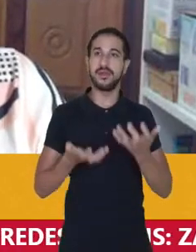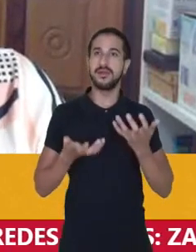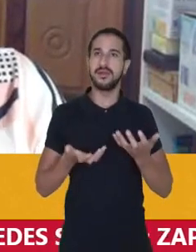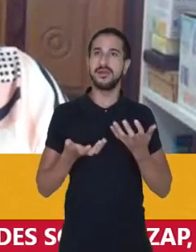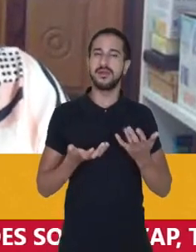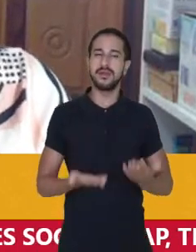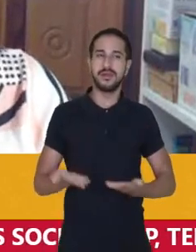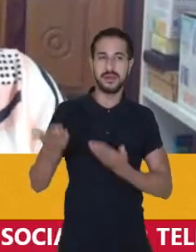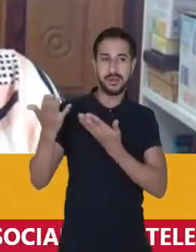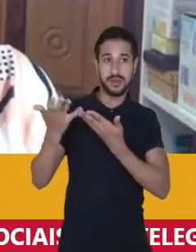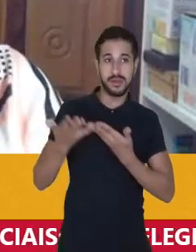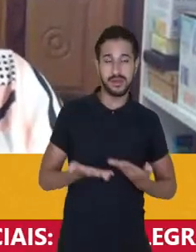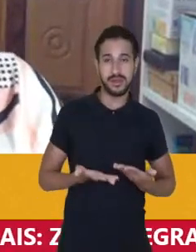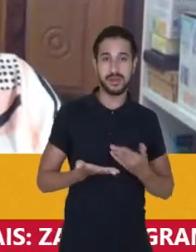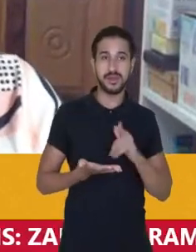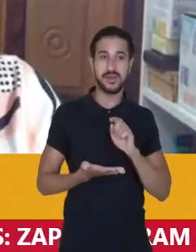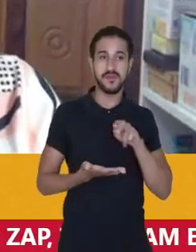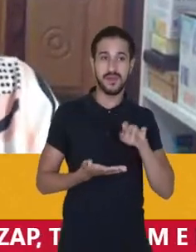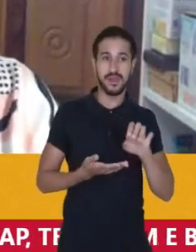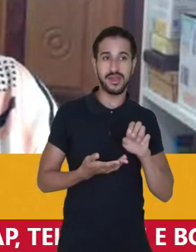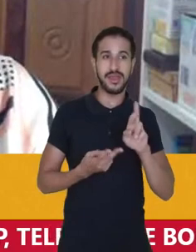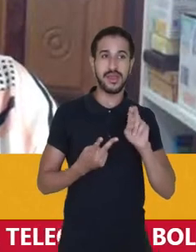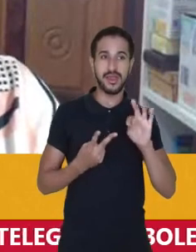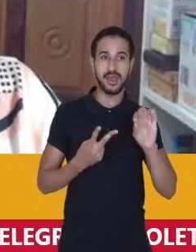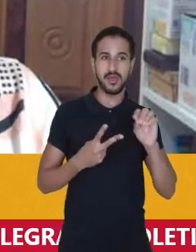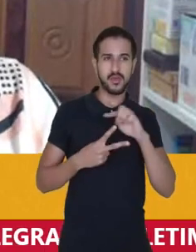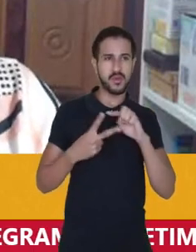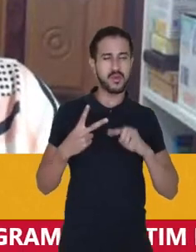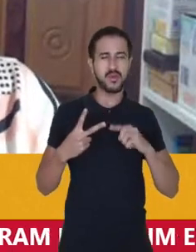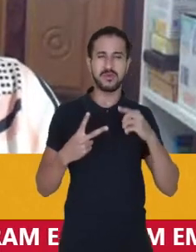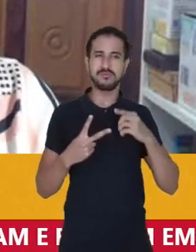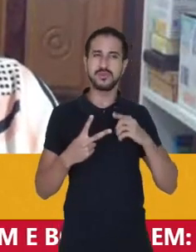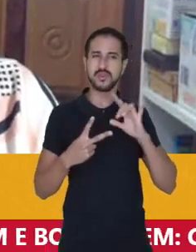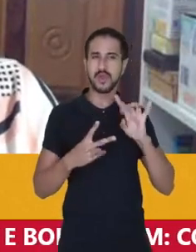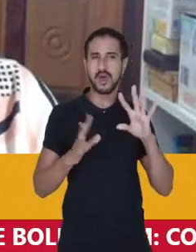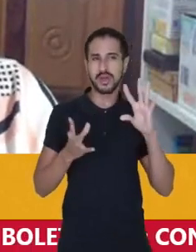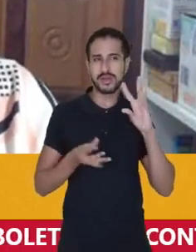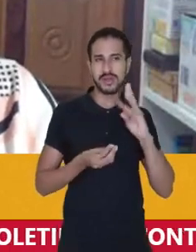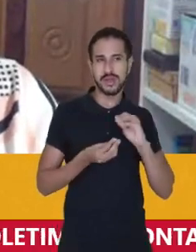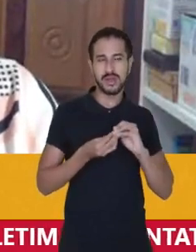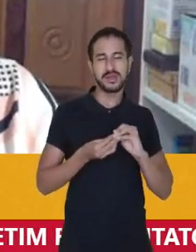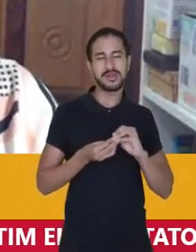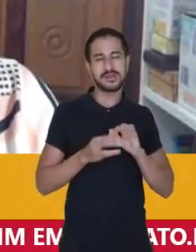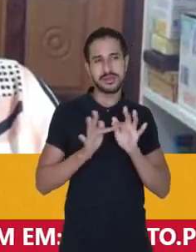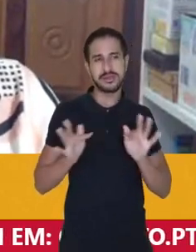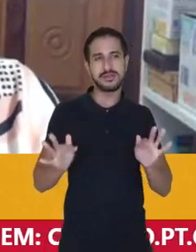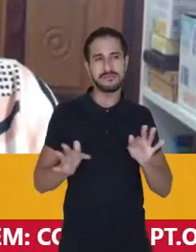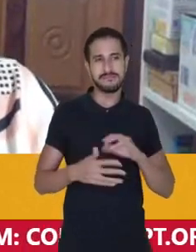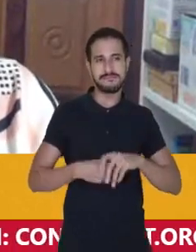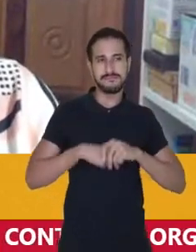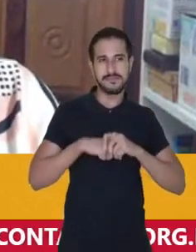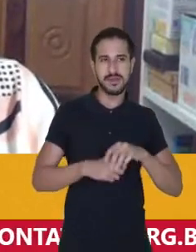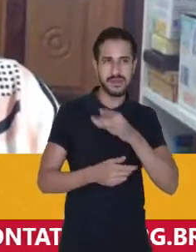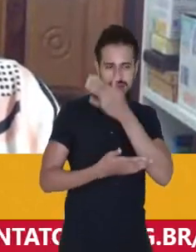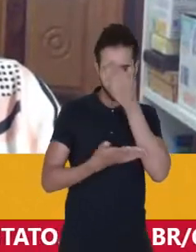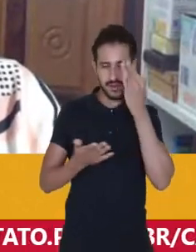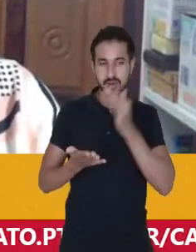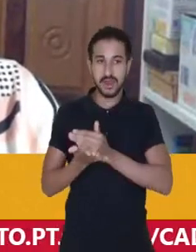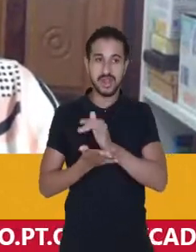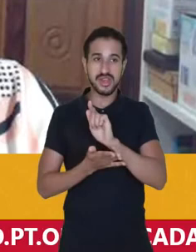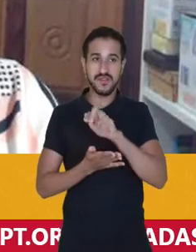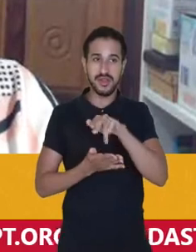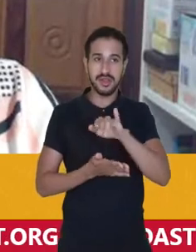dar a palavra para que a Givânia e o Renato façam breves saudações para as pessoas, começando, então, pela